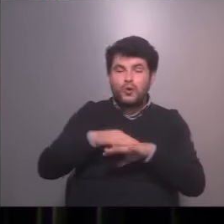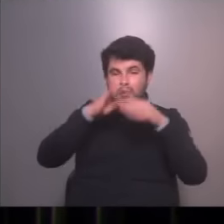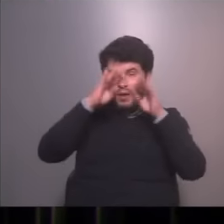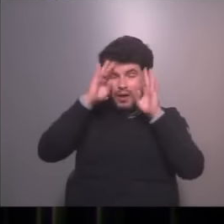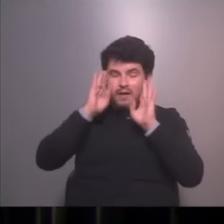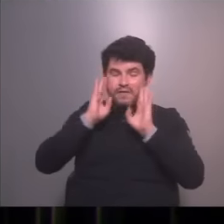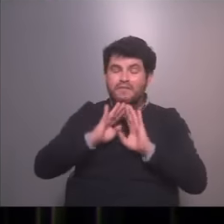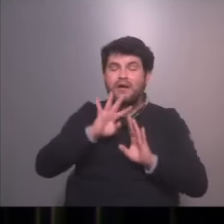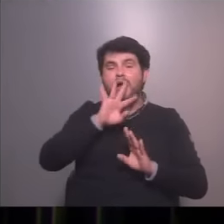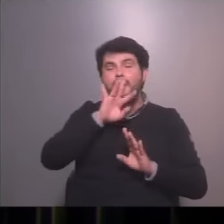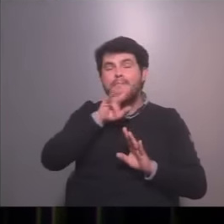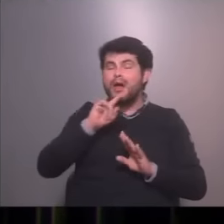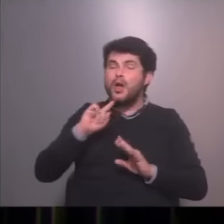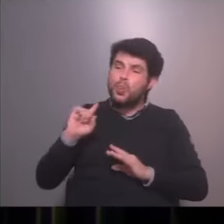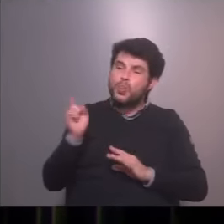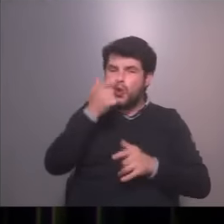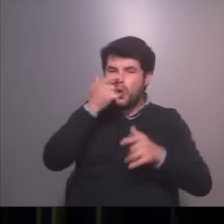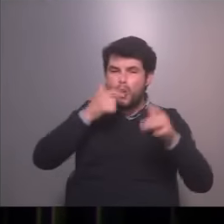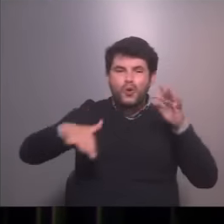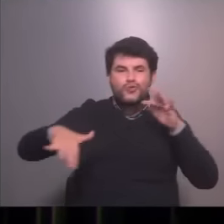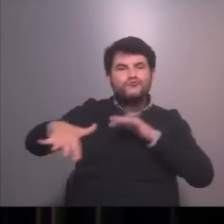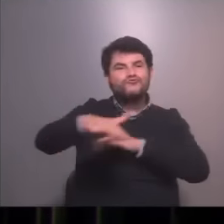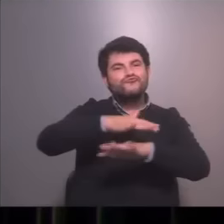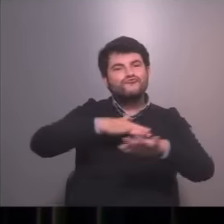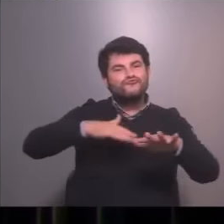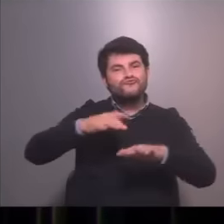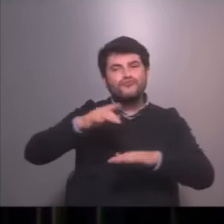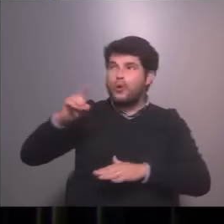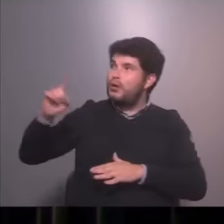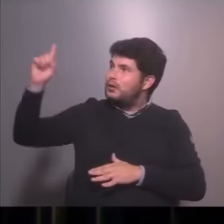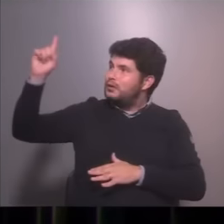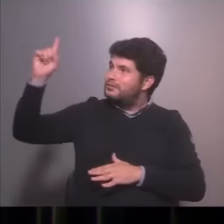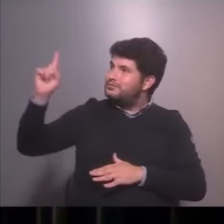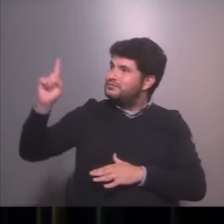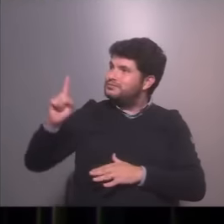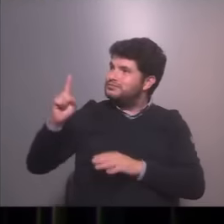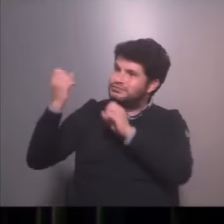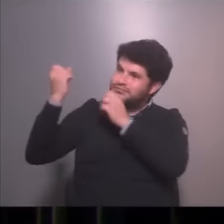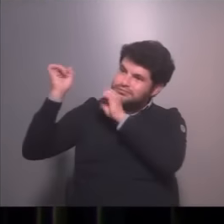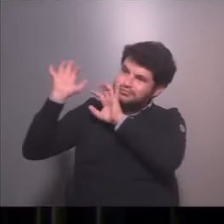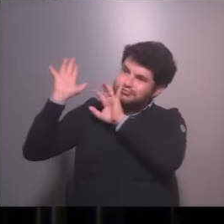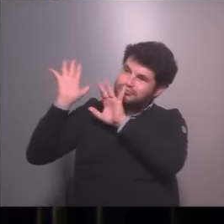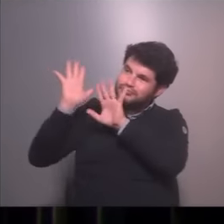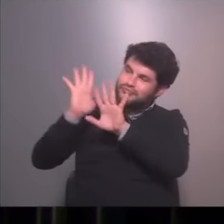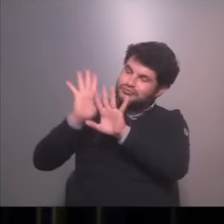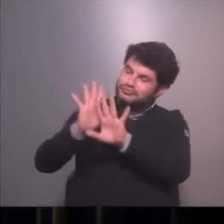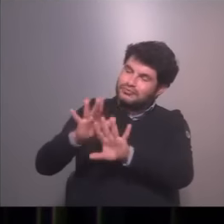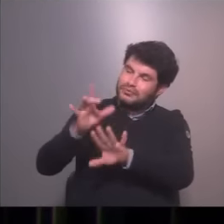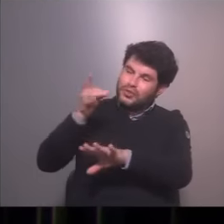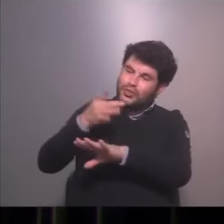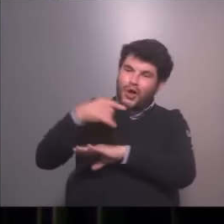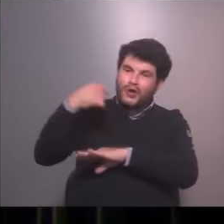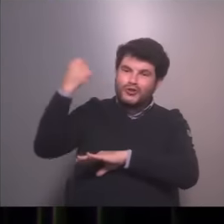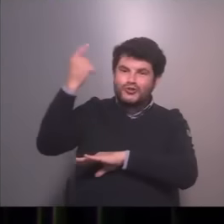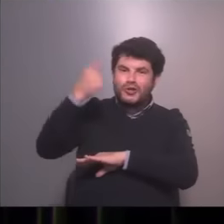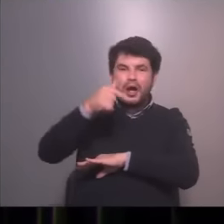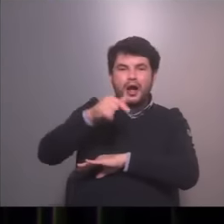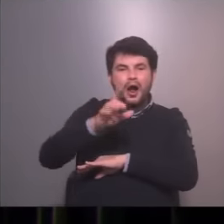E nós acreditamos que foi por tudo isto que a Virgem Maria, Mãe de todos os